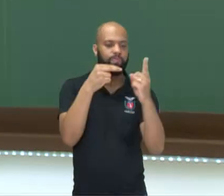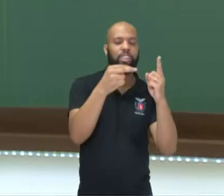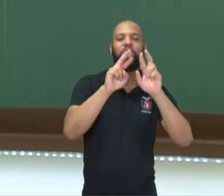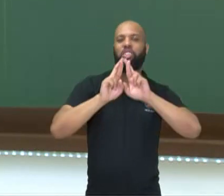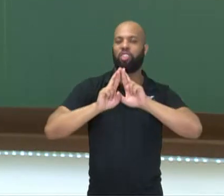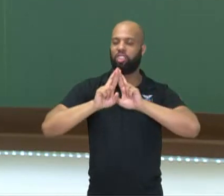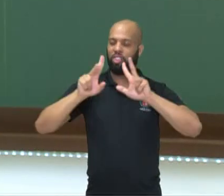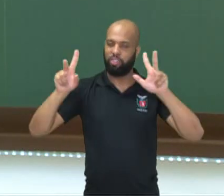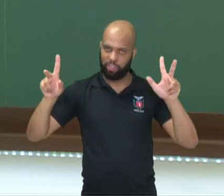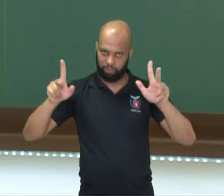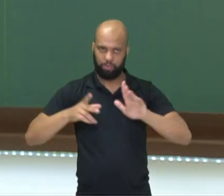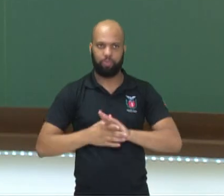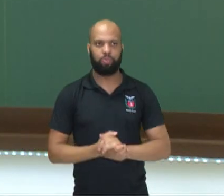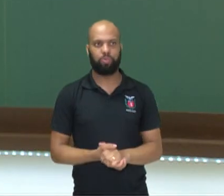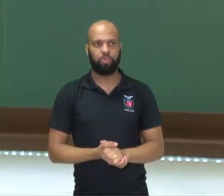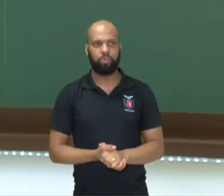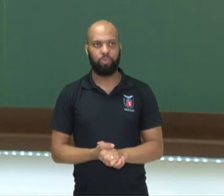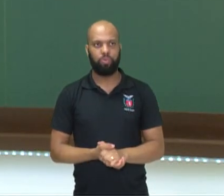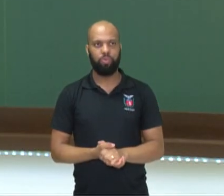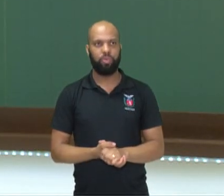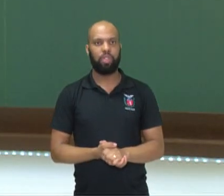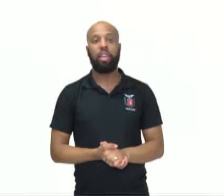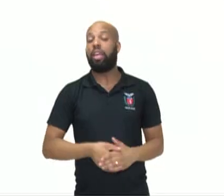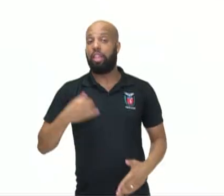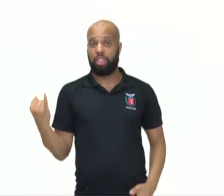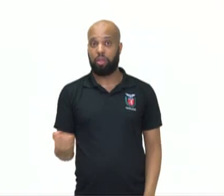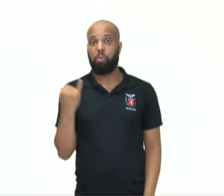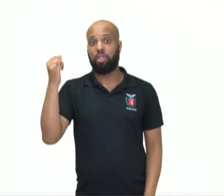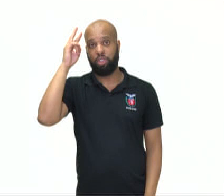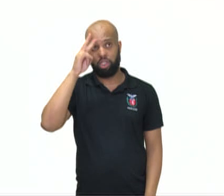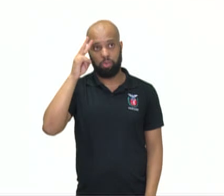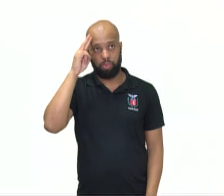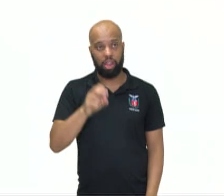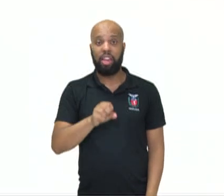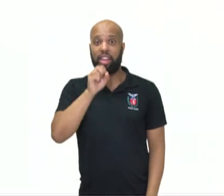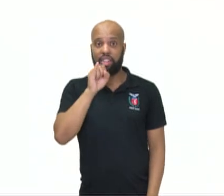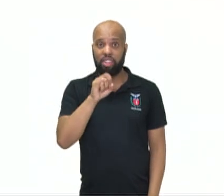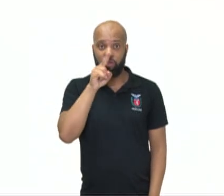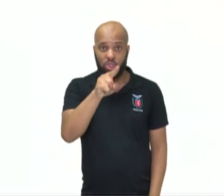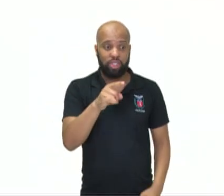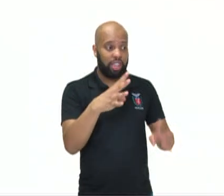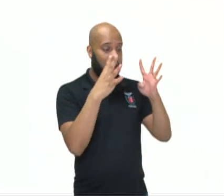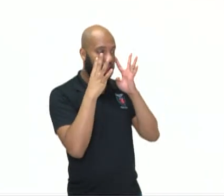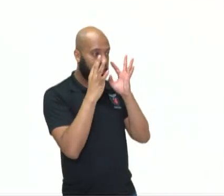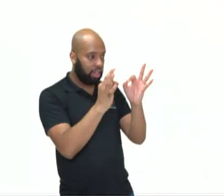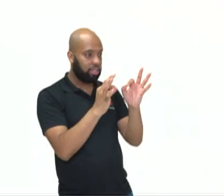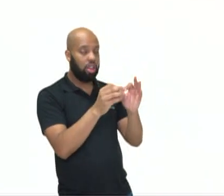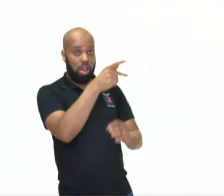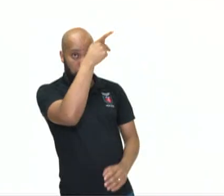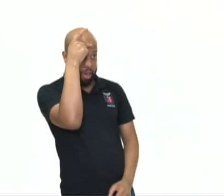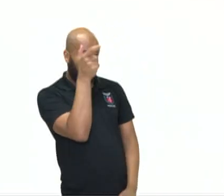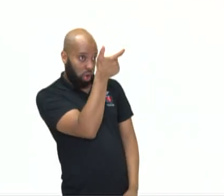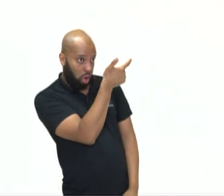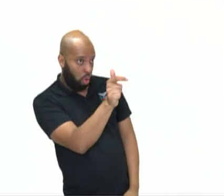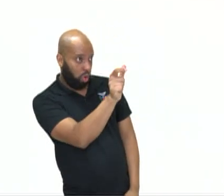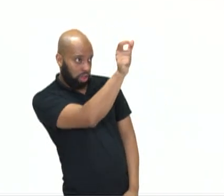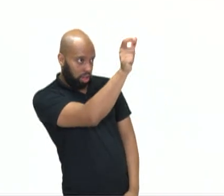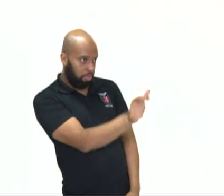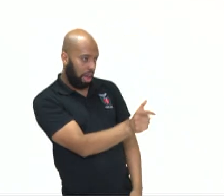opiniões, às diferentes ideias, certo? Lembre-se, quando escutamos uma pessoa, praticamos a humildade e